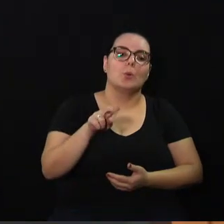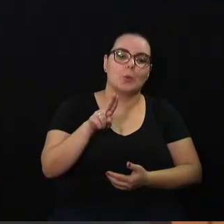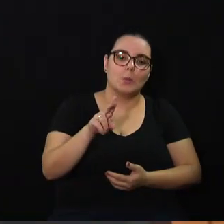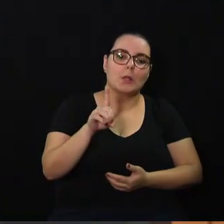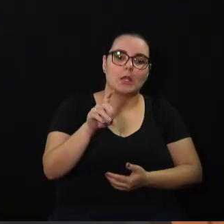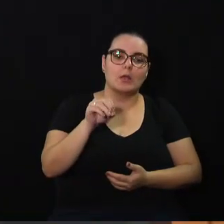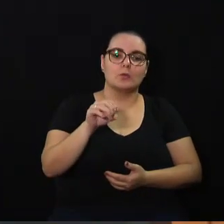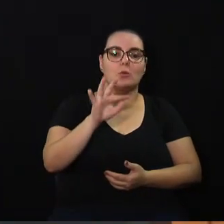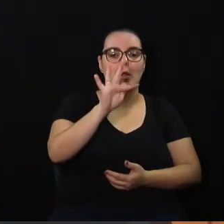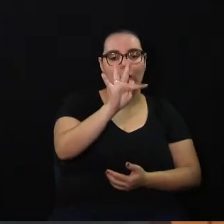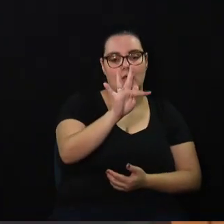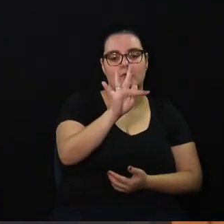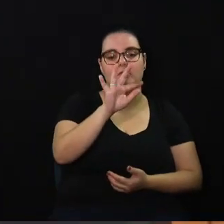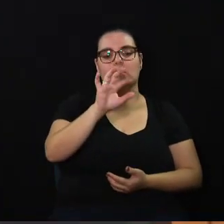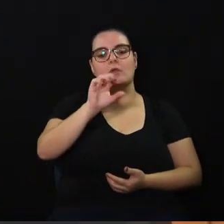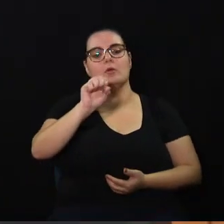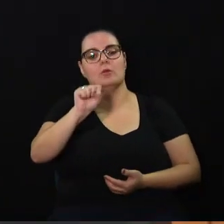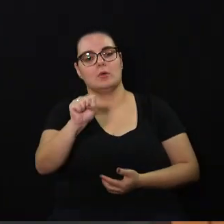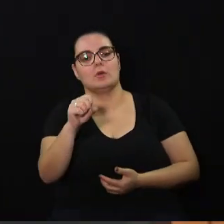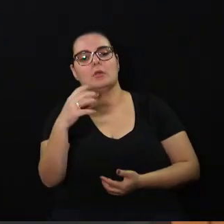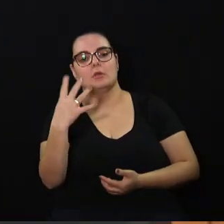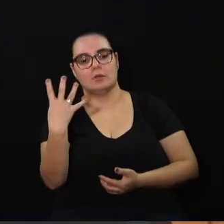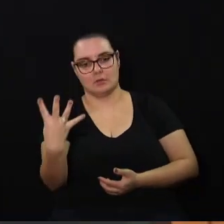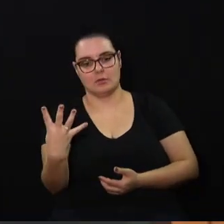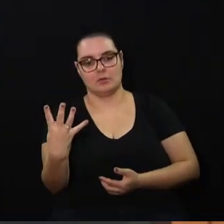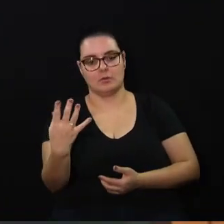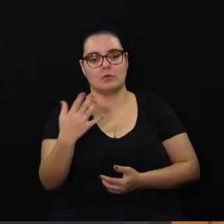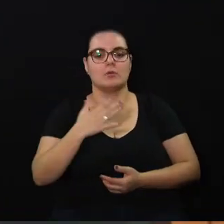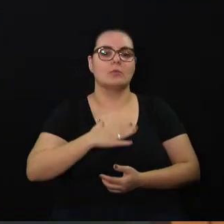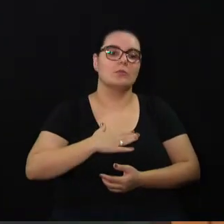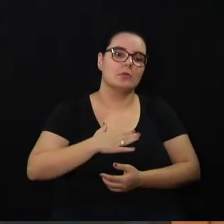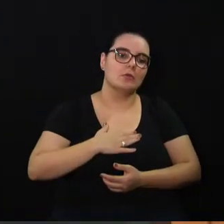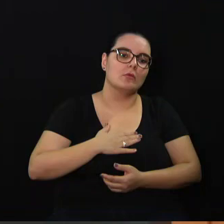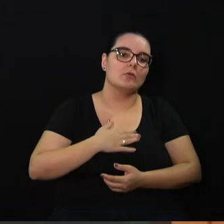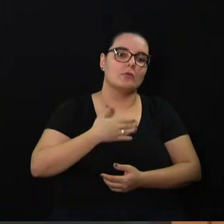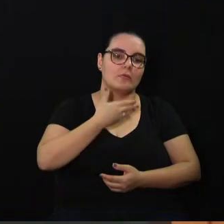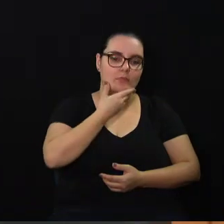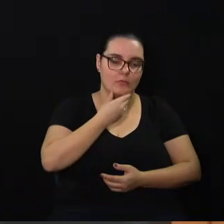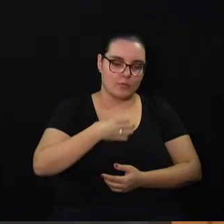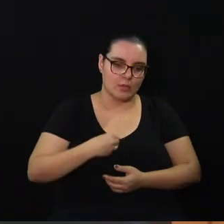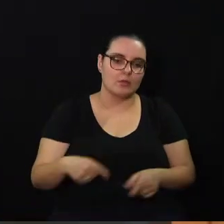ou seja meu filho também tem autismo